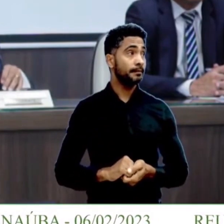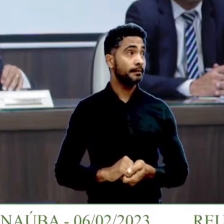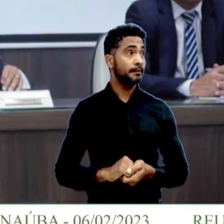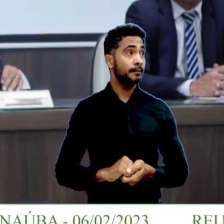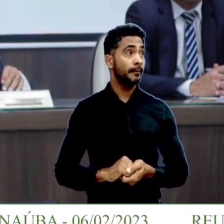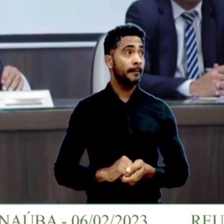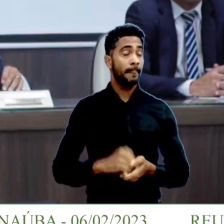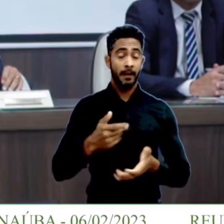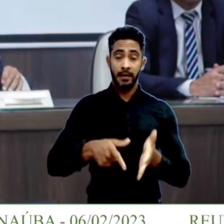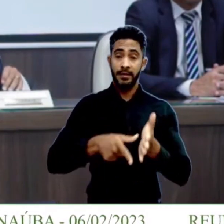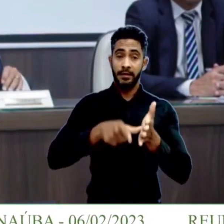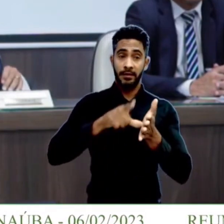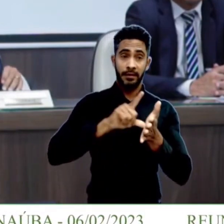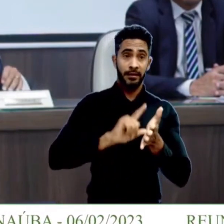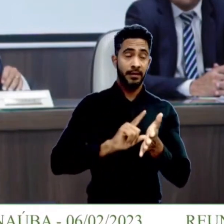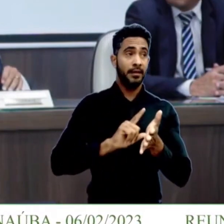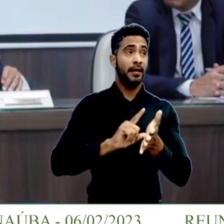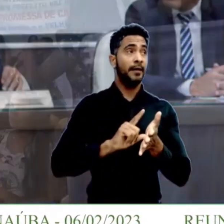Antes de iniciar, eu